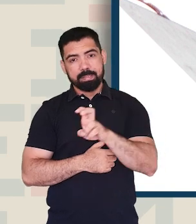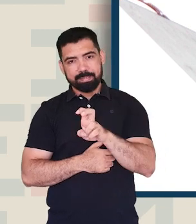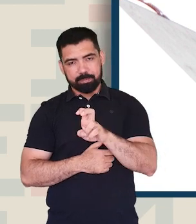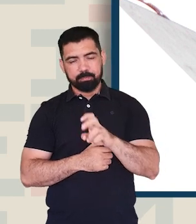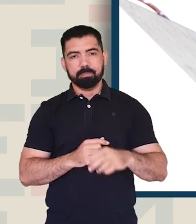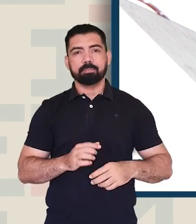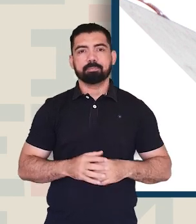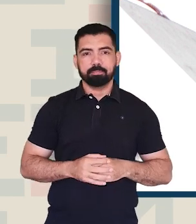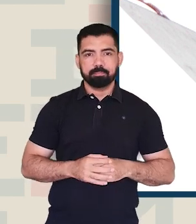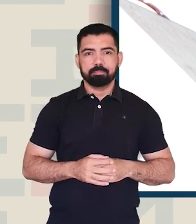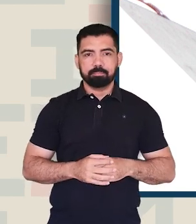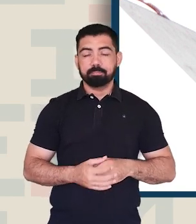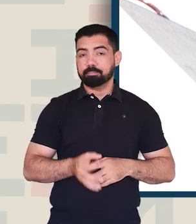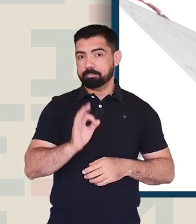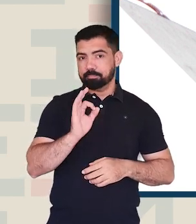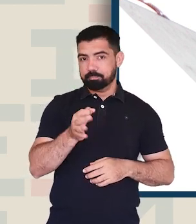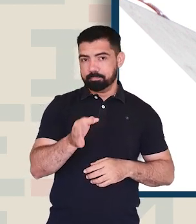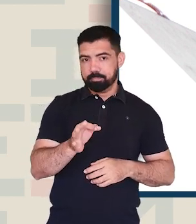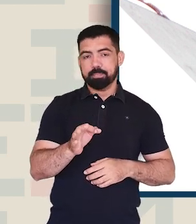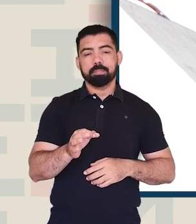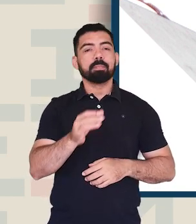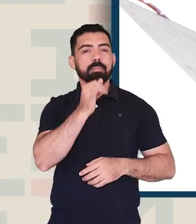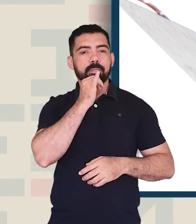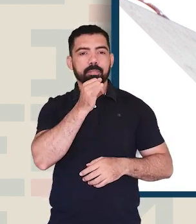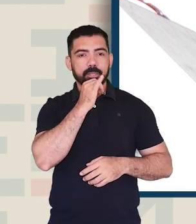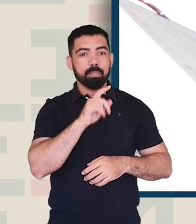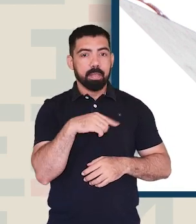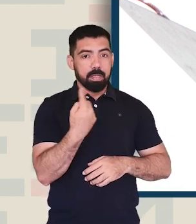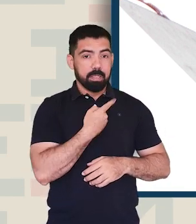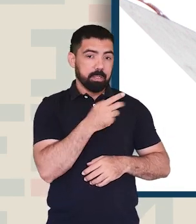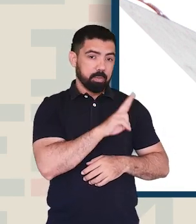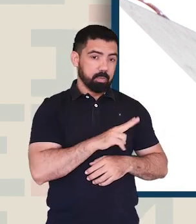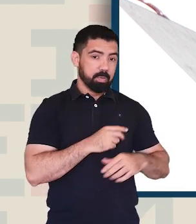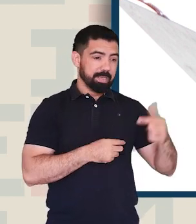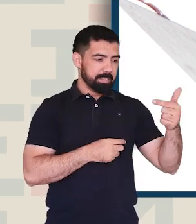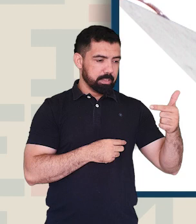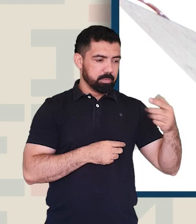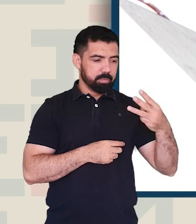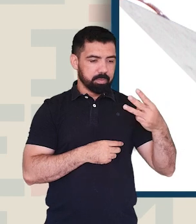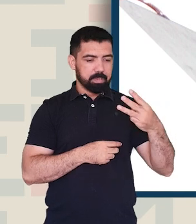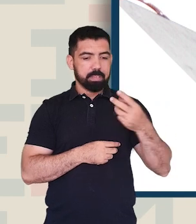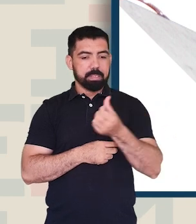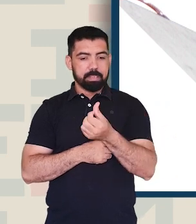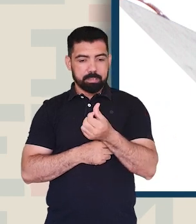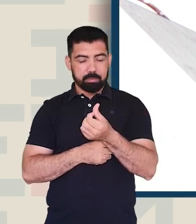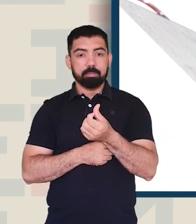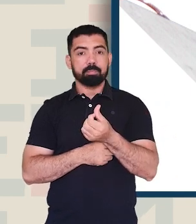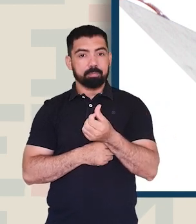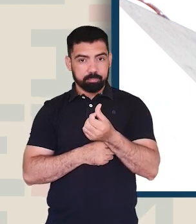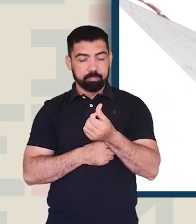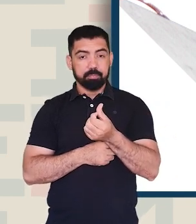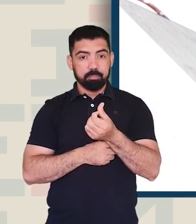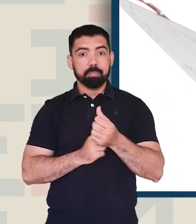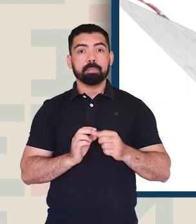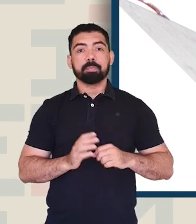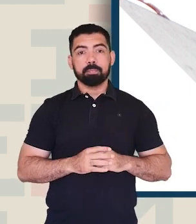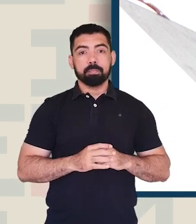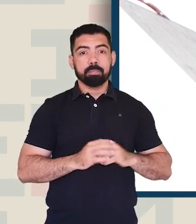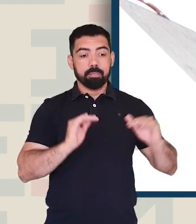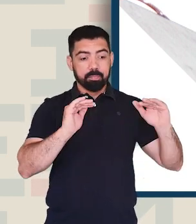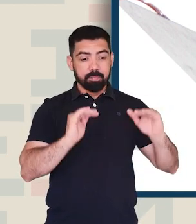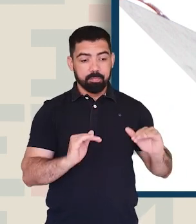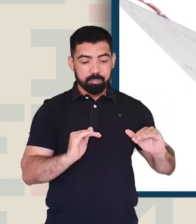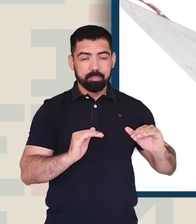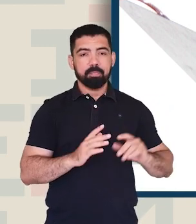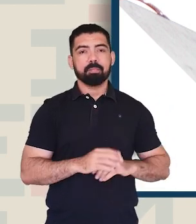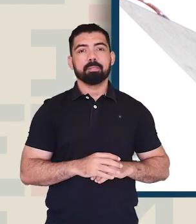no 5º grau, né? Os menores estão no 2º, no 3º e no 6º, né? E o